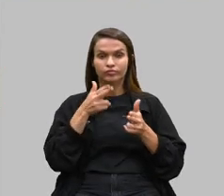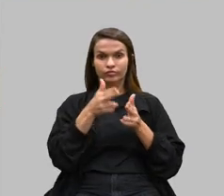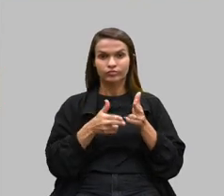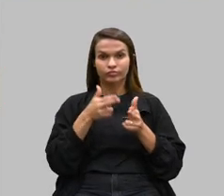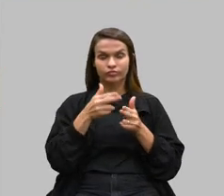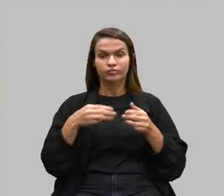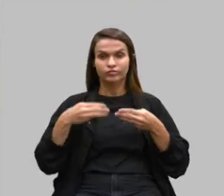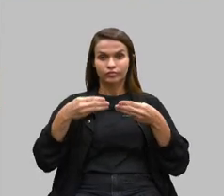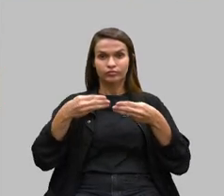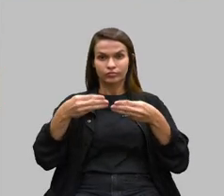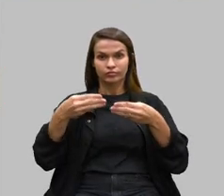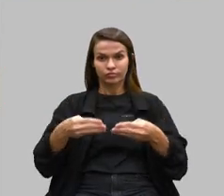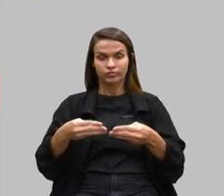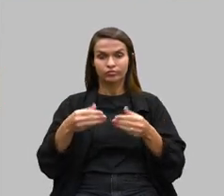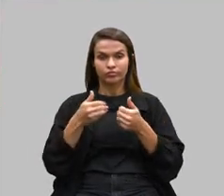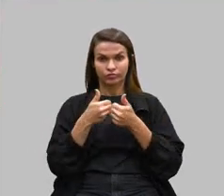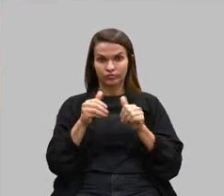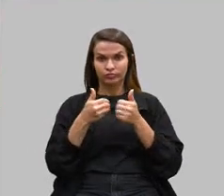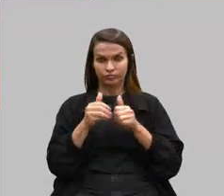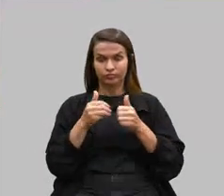ministrio dos